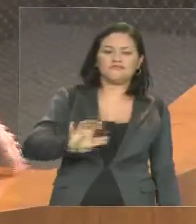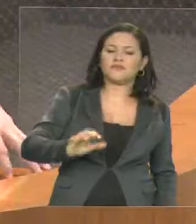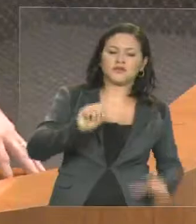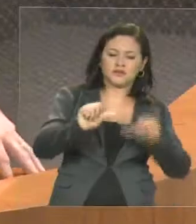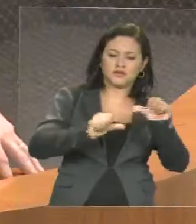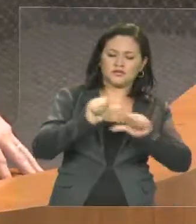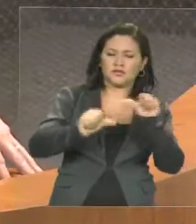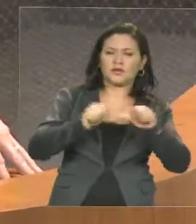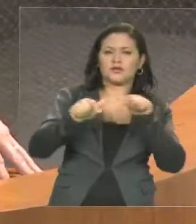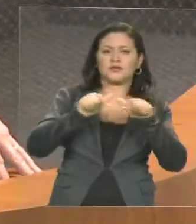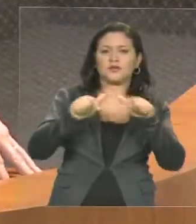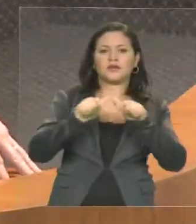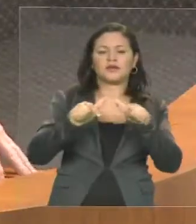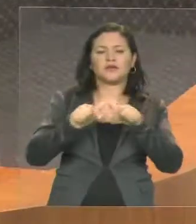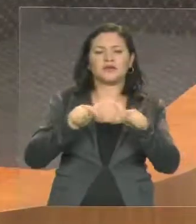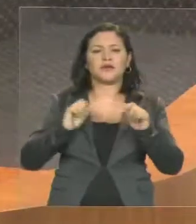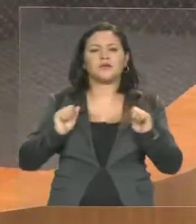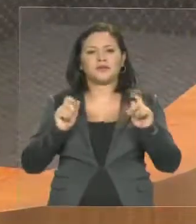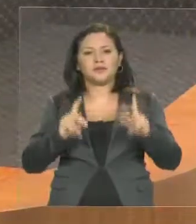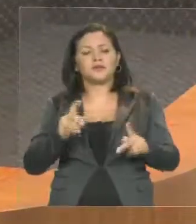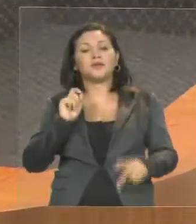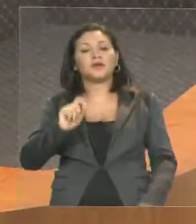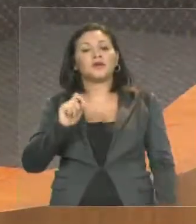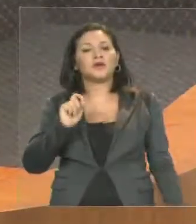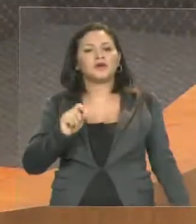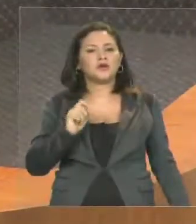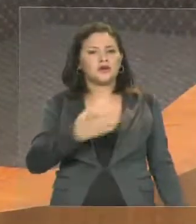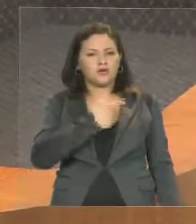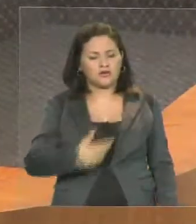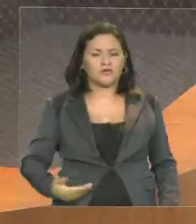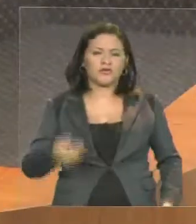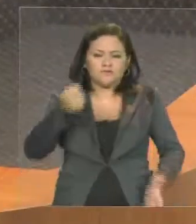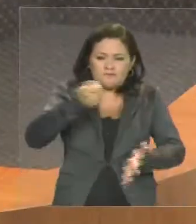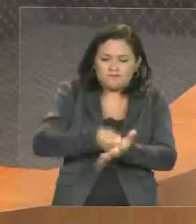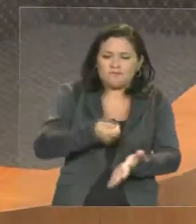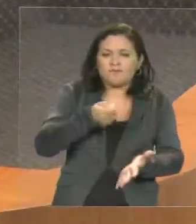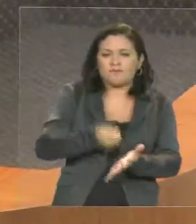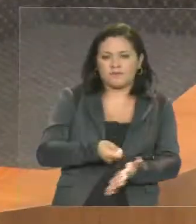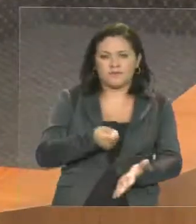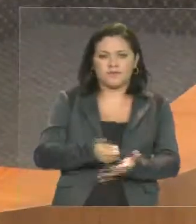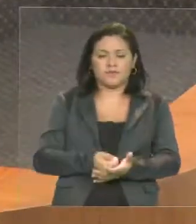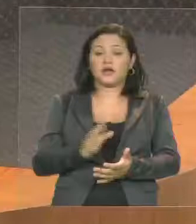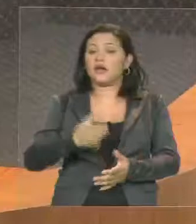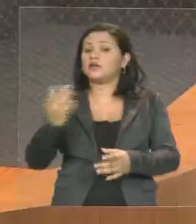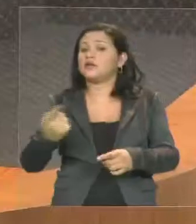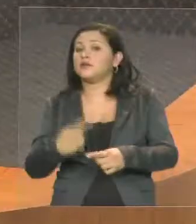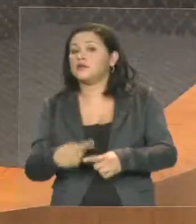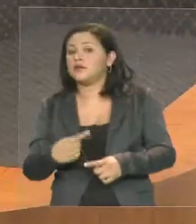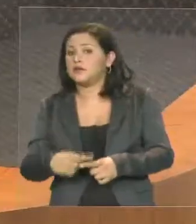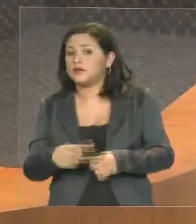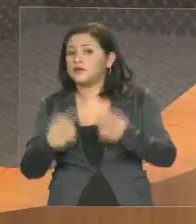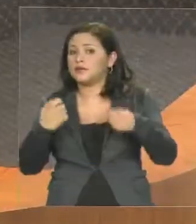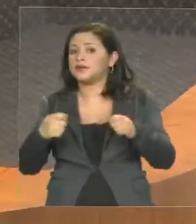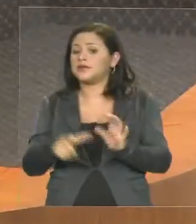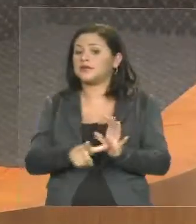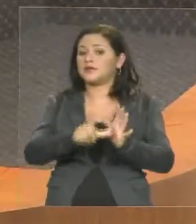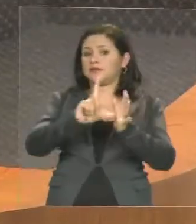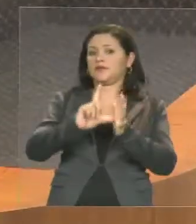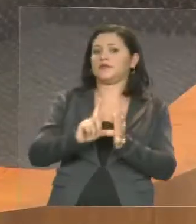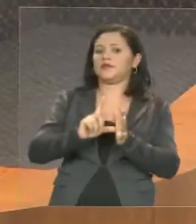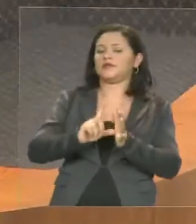previdenciária que o governo está impondo. Até porque o debate seria também ter acontecido na eleição de 2014, e que não houve esse